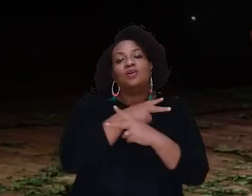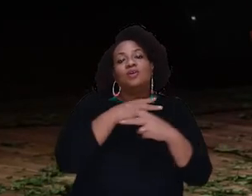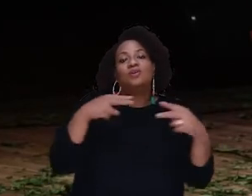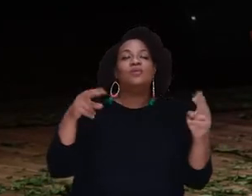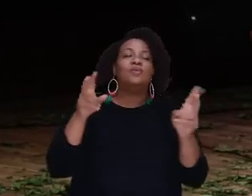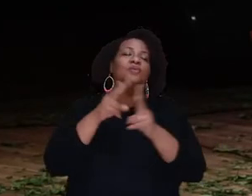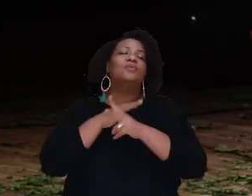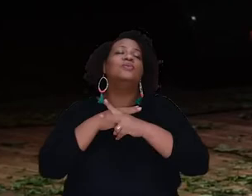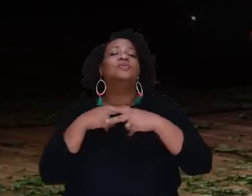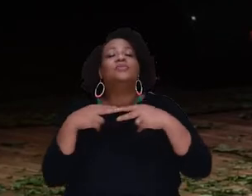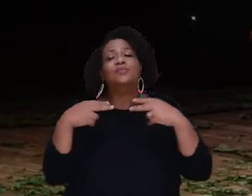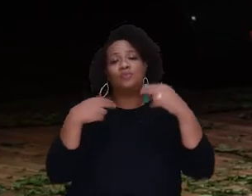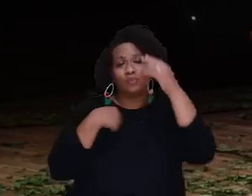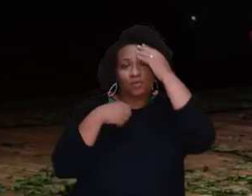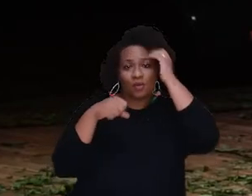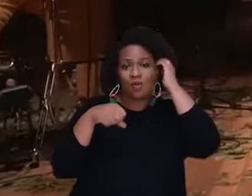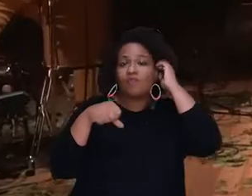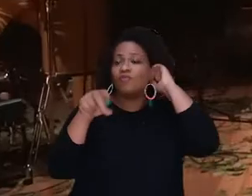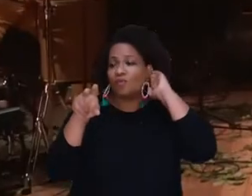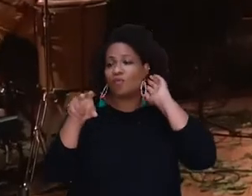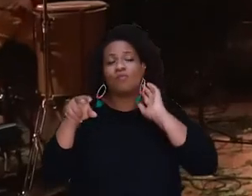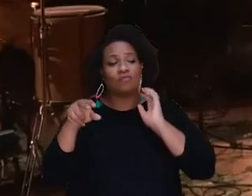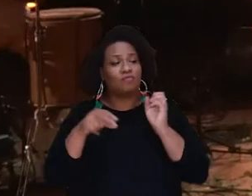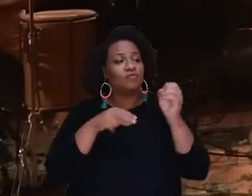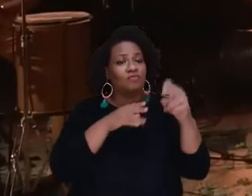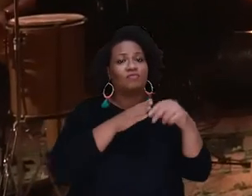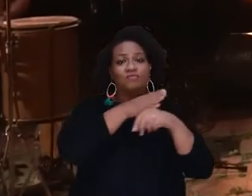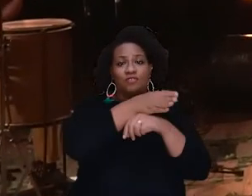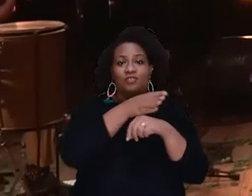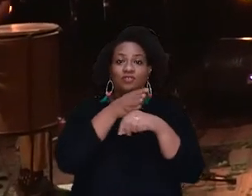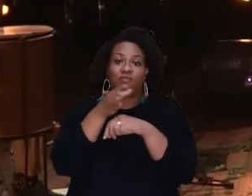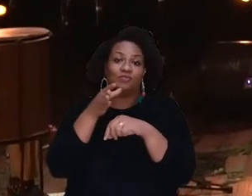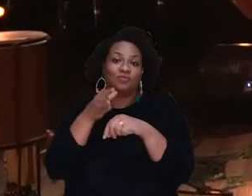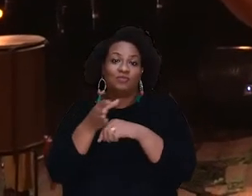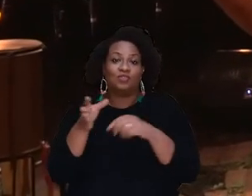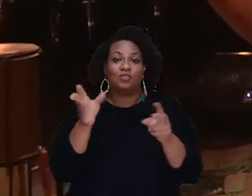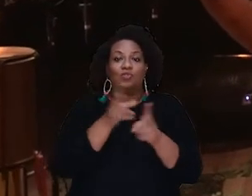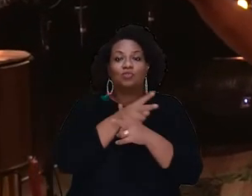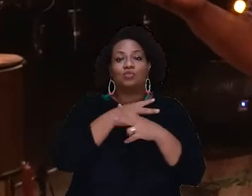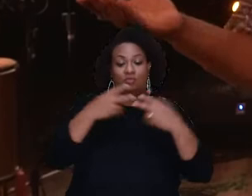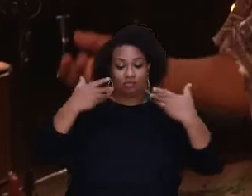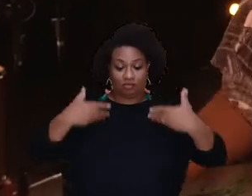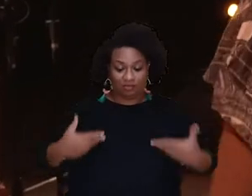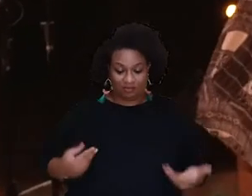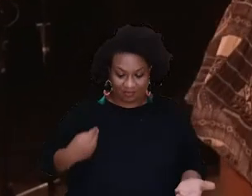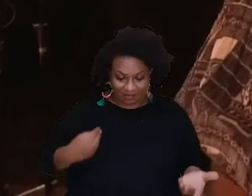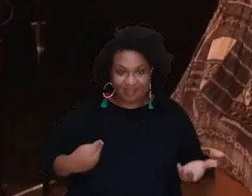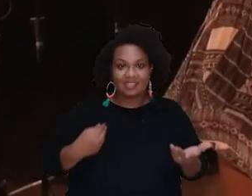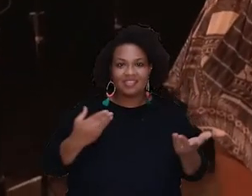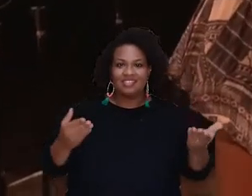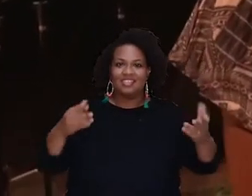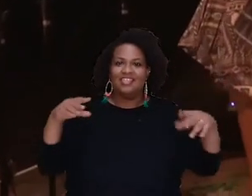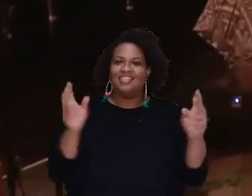vai me levando. Eu fui, e o vento vai me levando. Eu tô aqui, e o